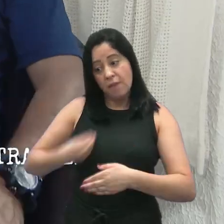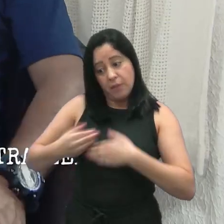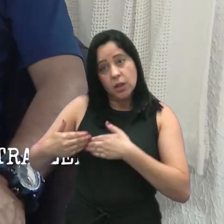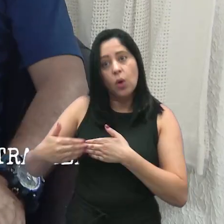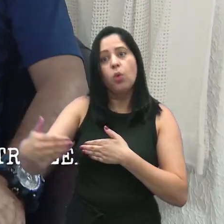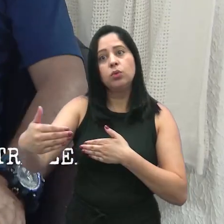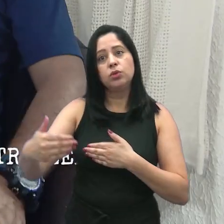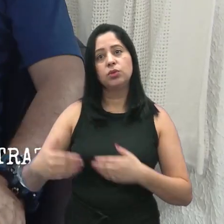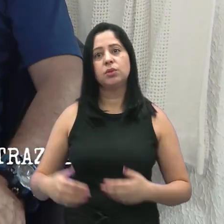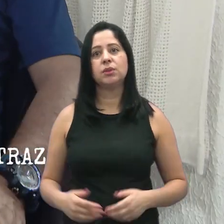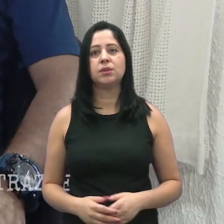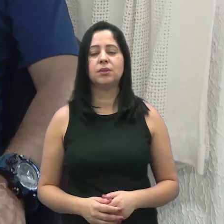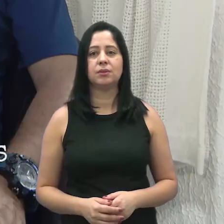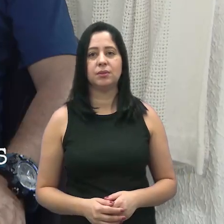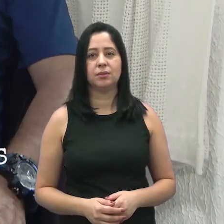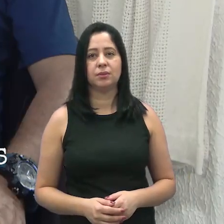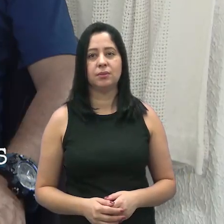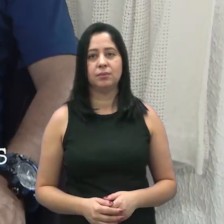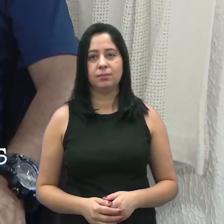continuar a sua missão.